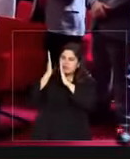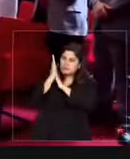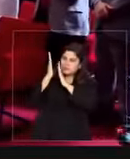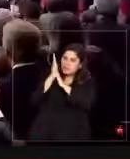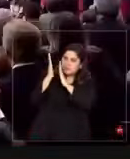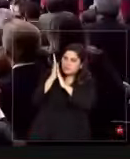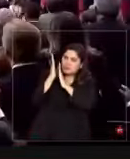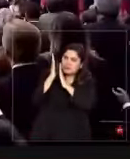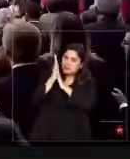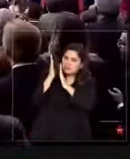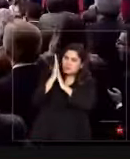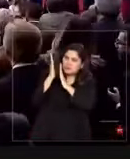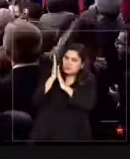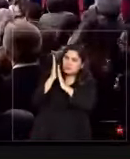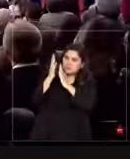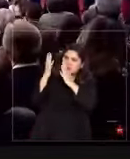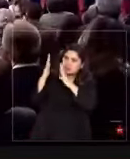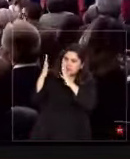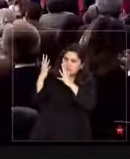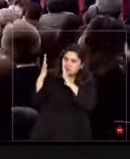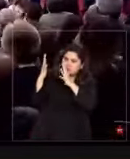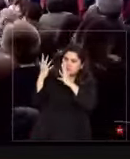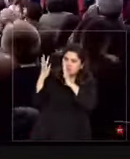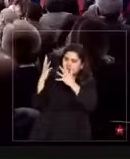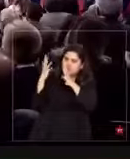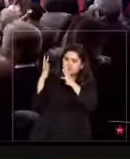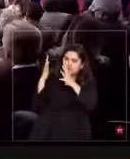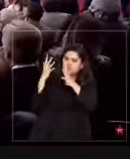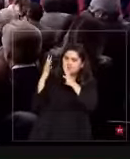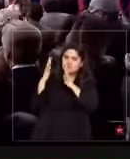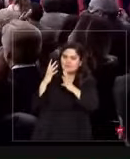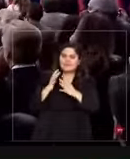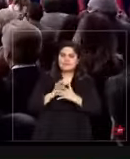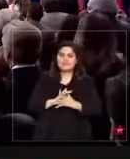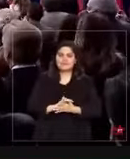Neste momento, temos a composição da mesa,